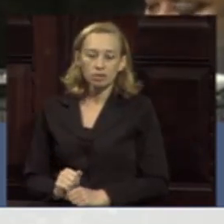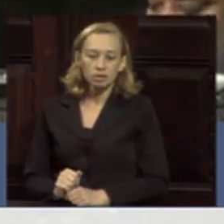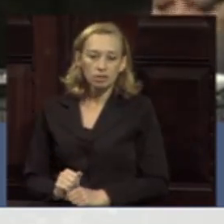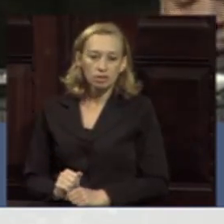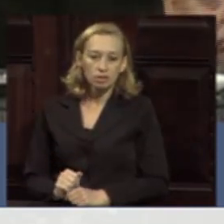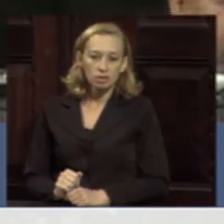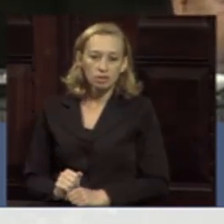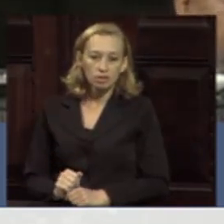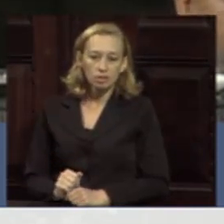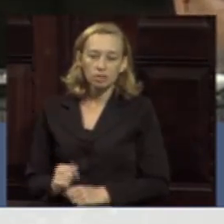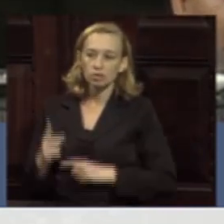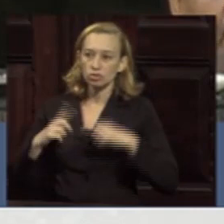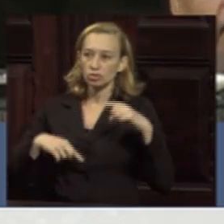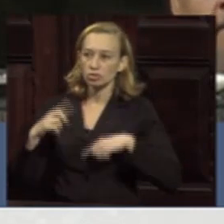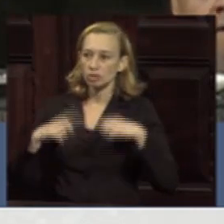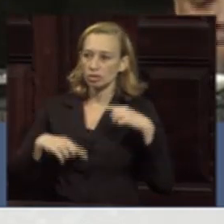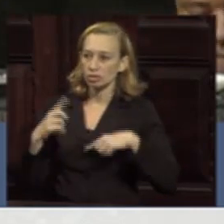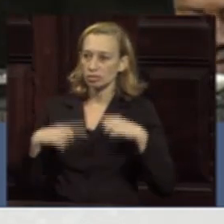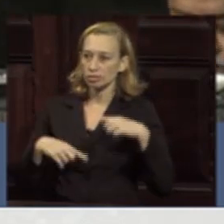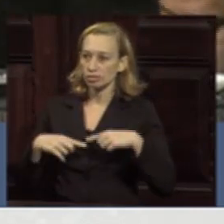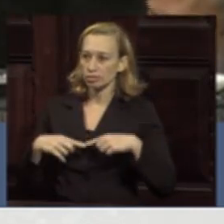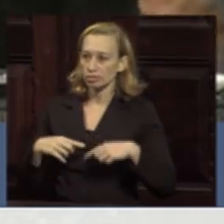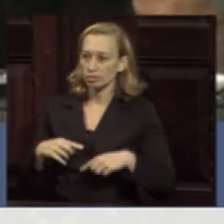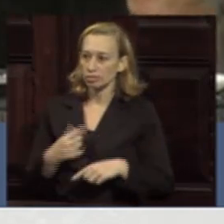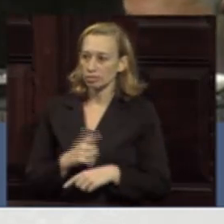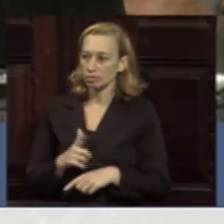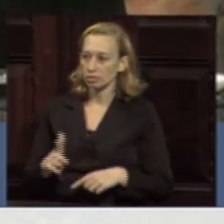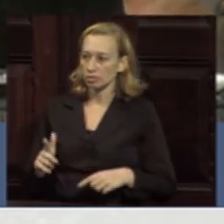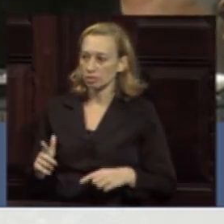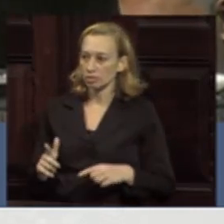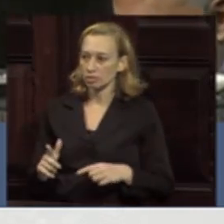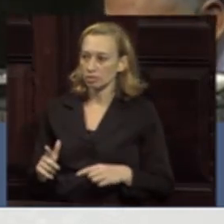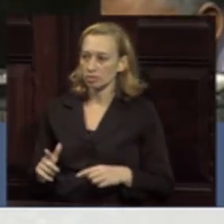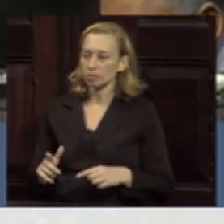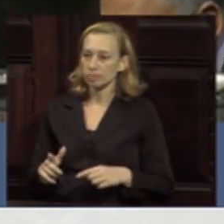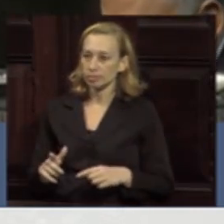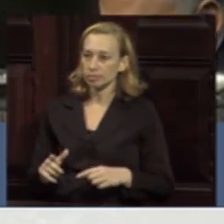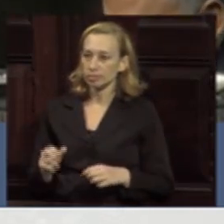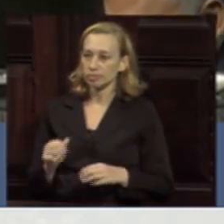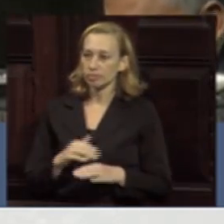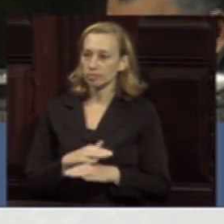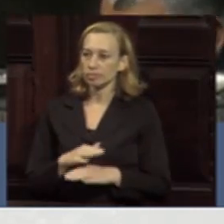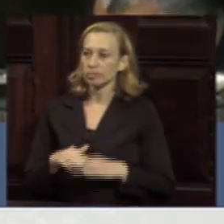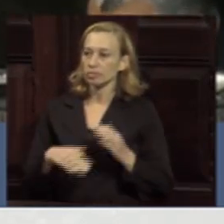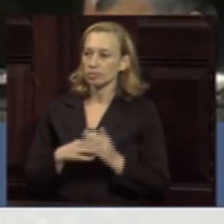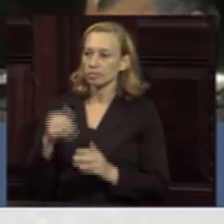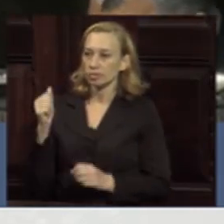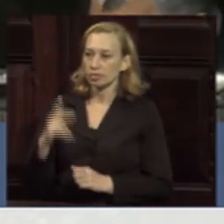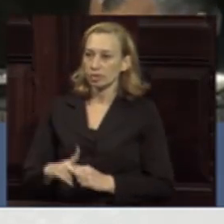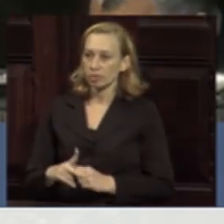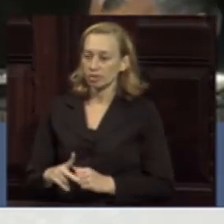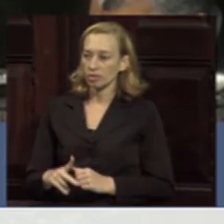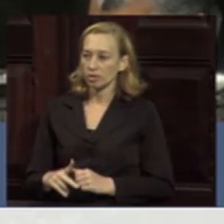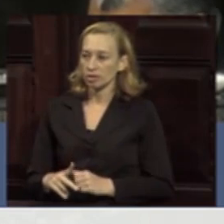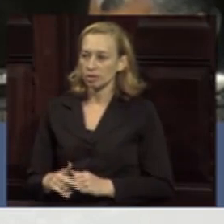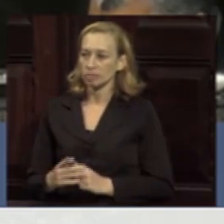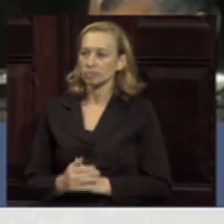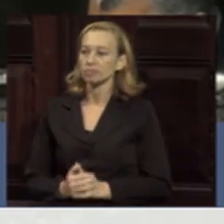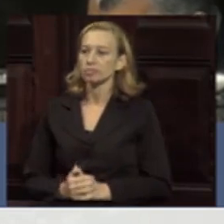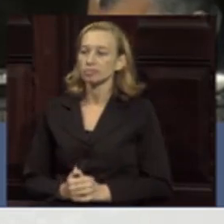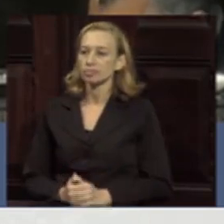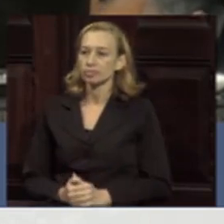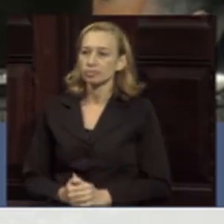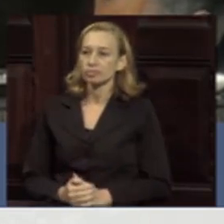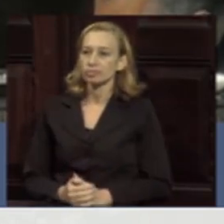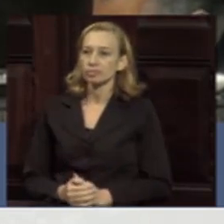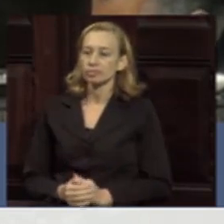Prestes. Em discussão. Não havendo quem queira discutir, em votação. Senhores que aprovam, permaneçam como estão. Aprovado. Vai à promulgação.